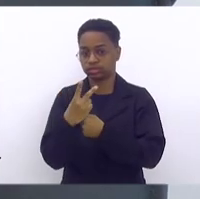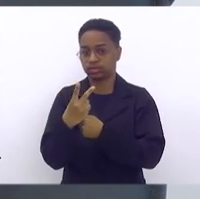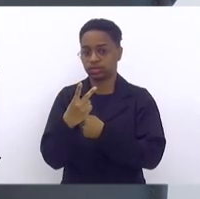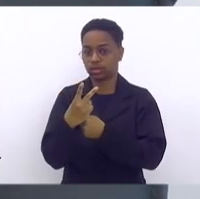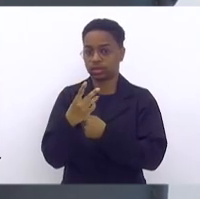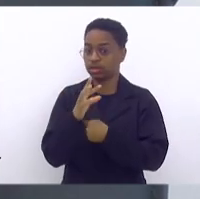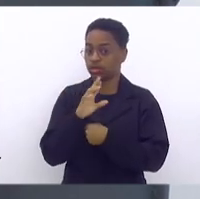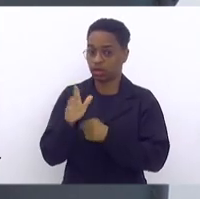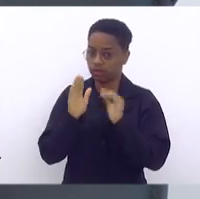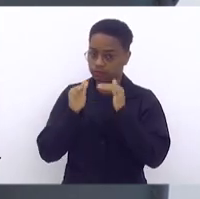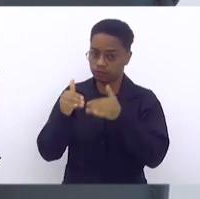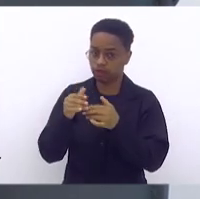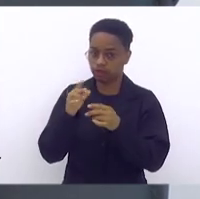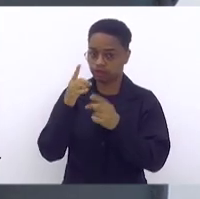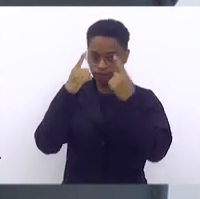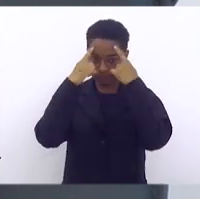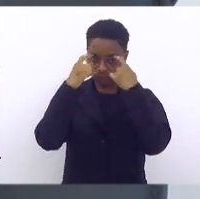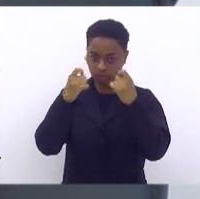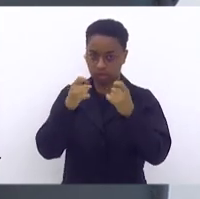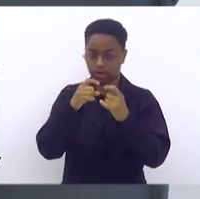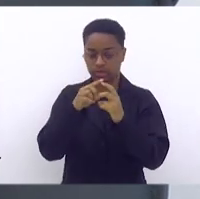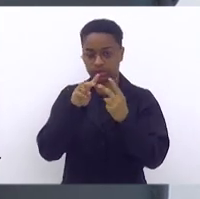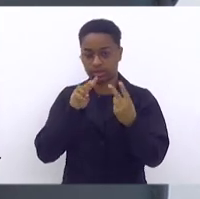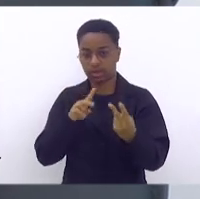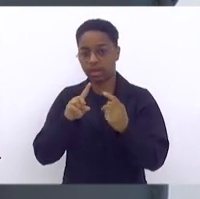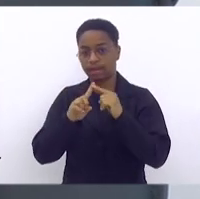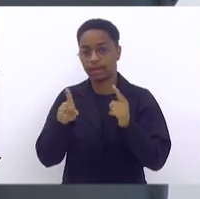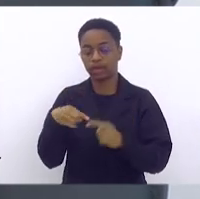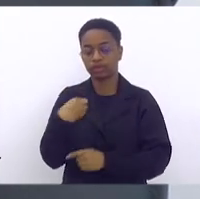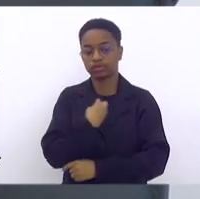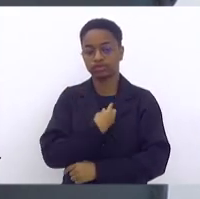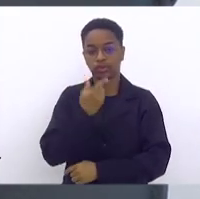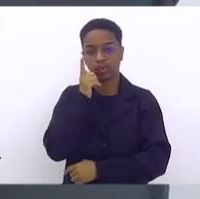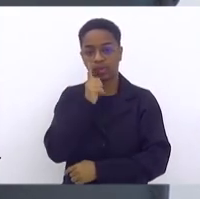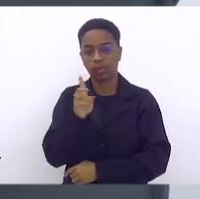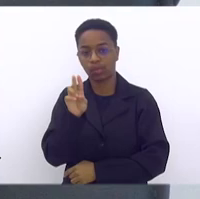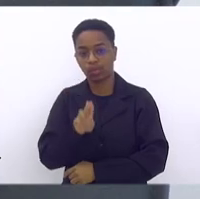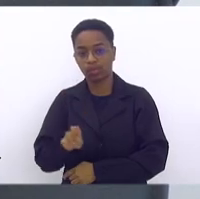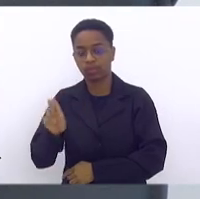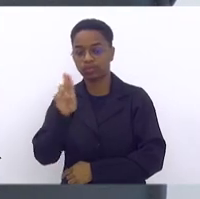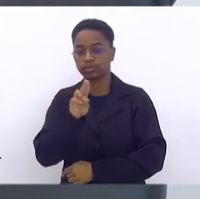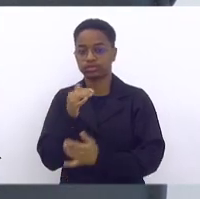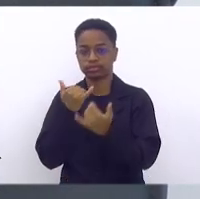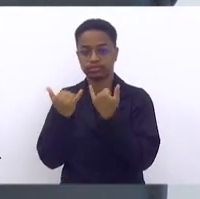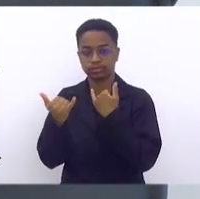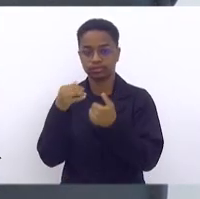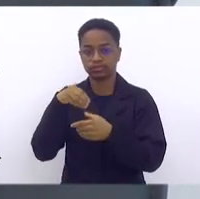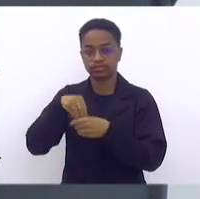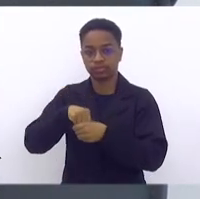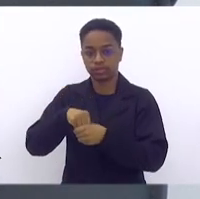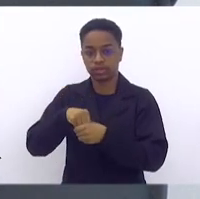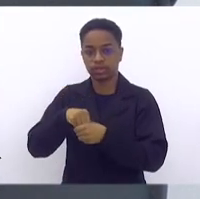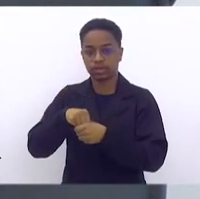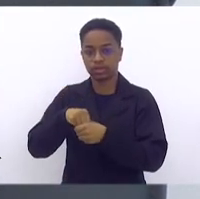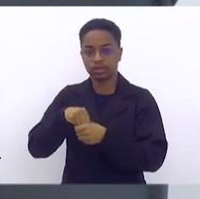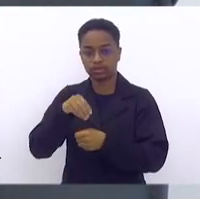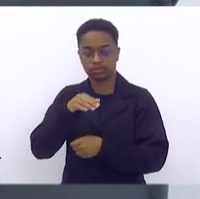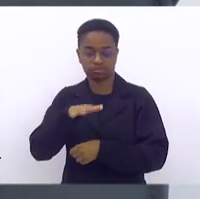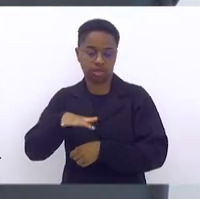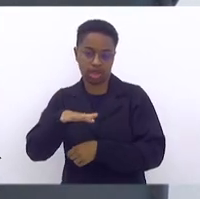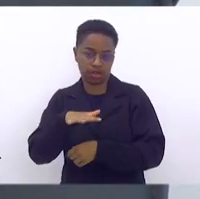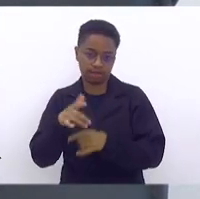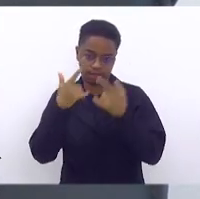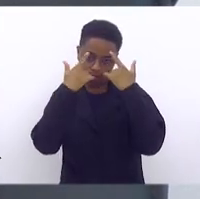concebida para a violência cibernética, a gente possa usar esse dado dentro dos casos de violência